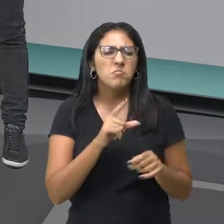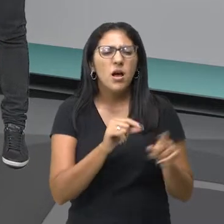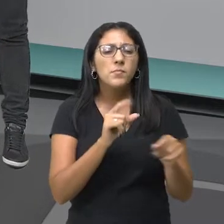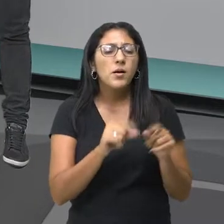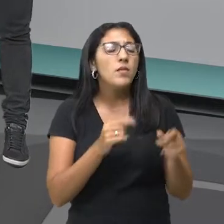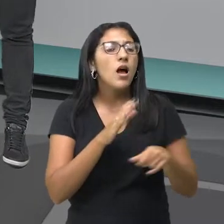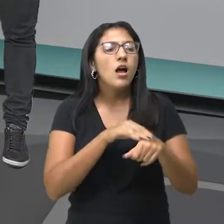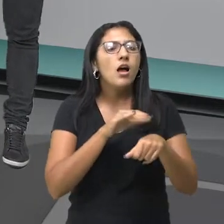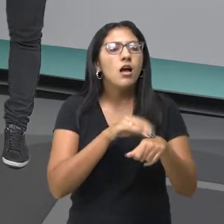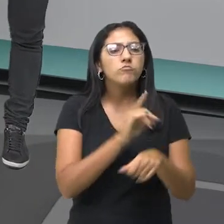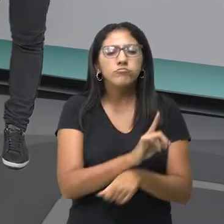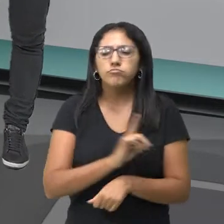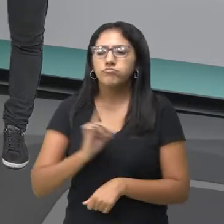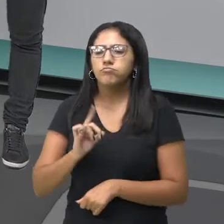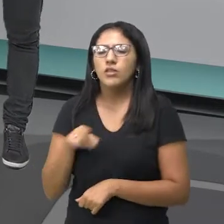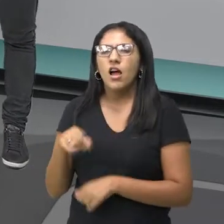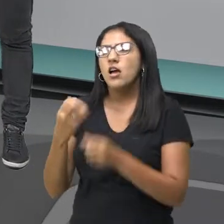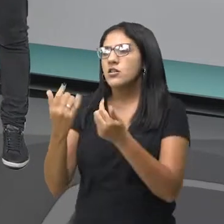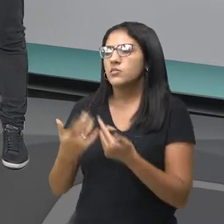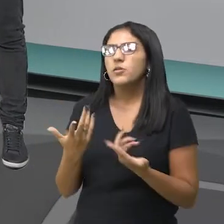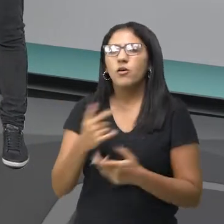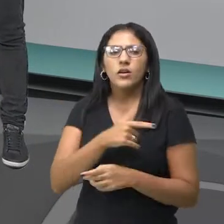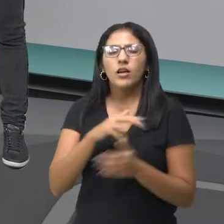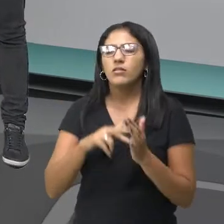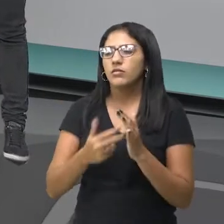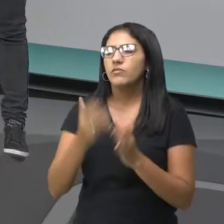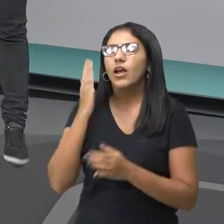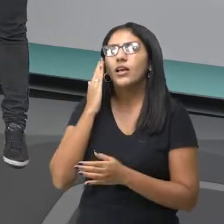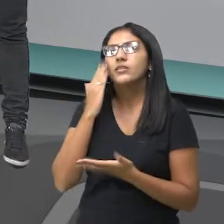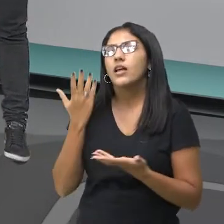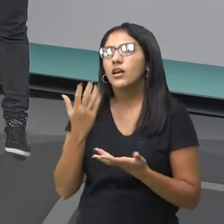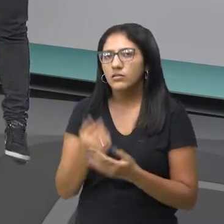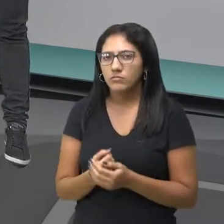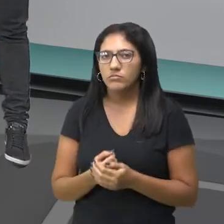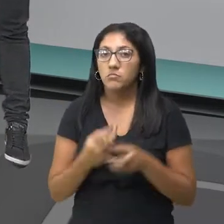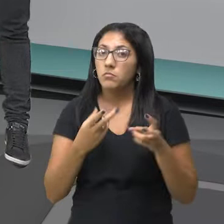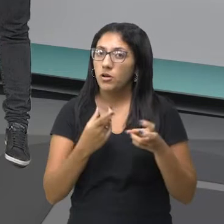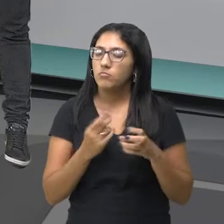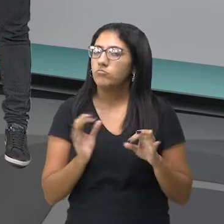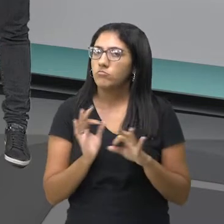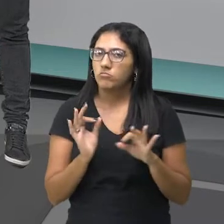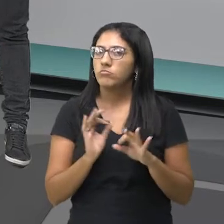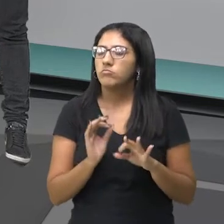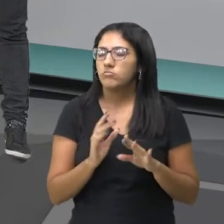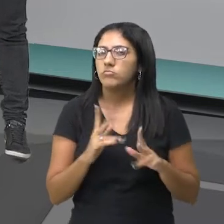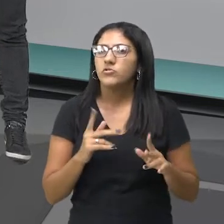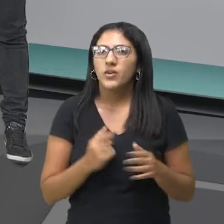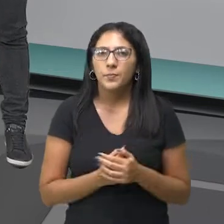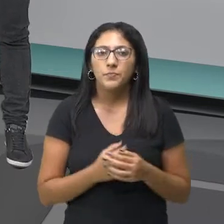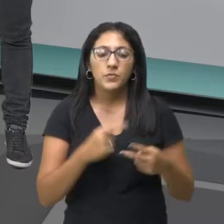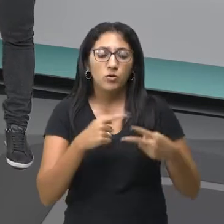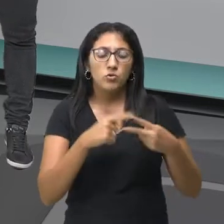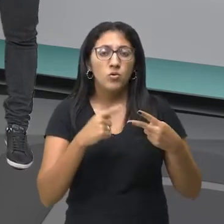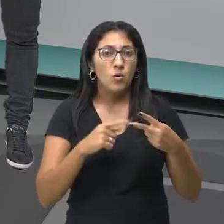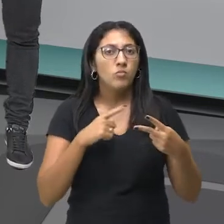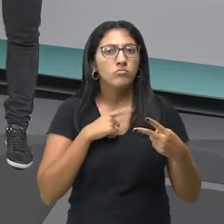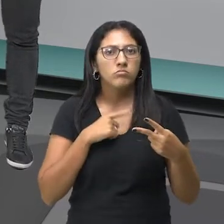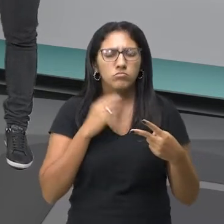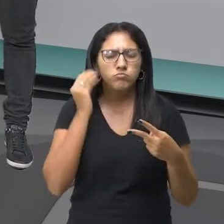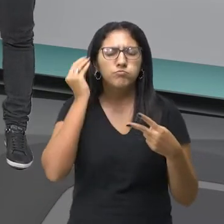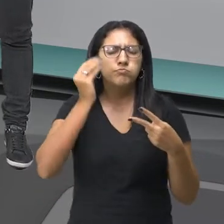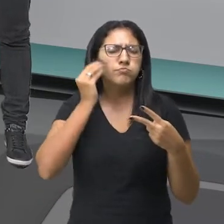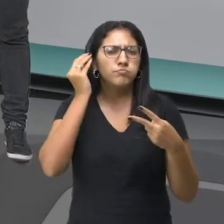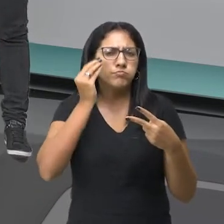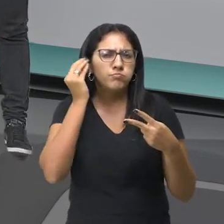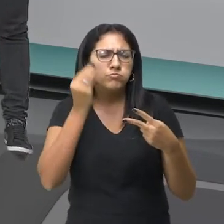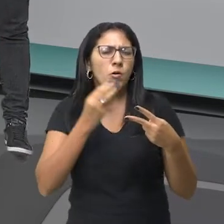rua? Moço, vem cá, entra aqui e fala pra gente sobre essas aranhas. Percebam que não, ok? São especialistas,